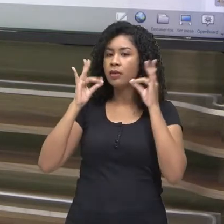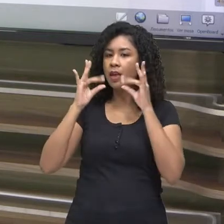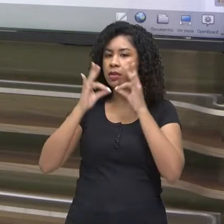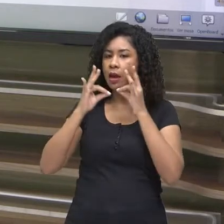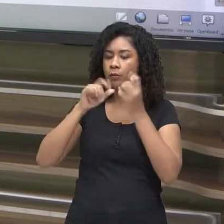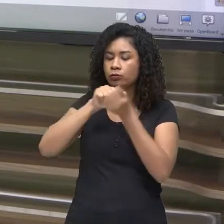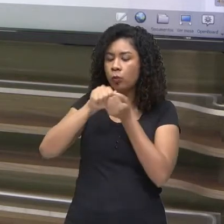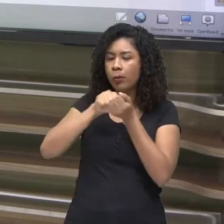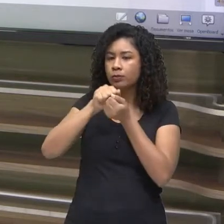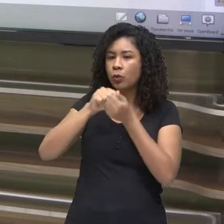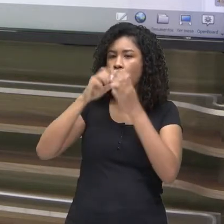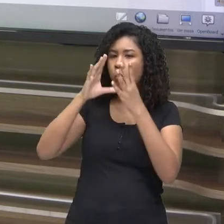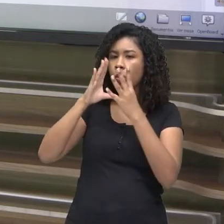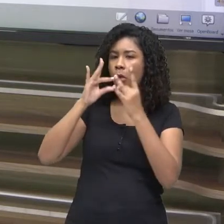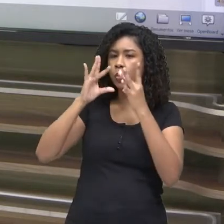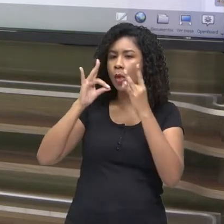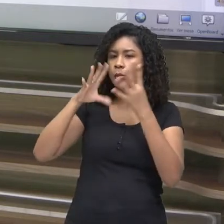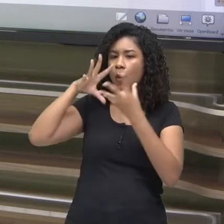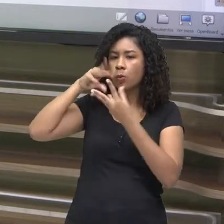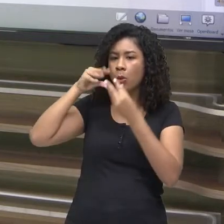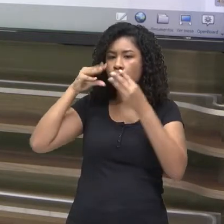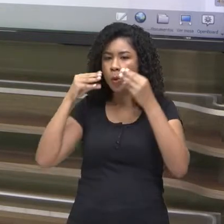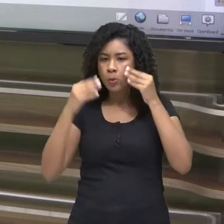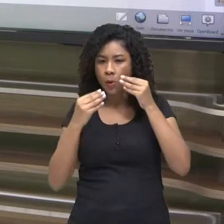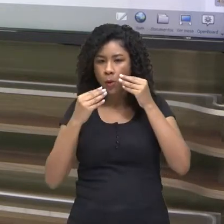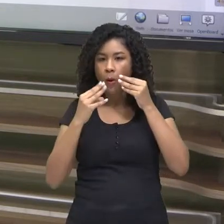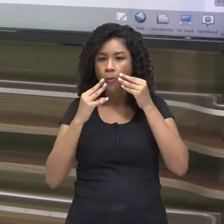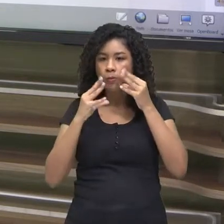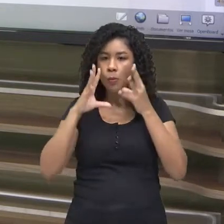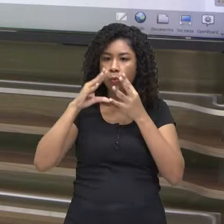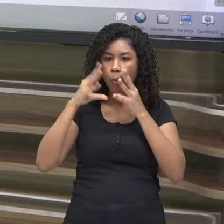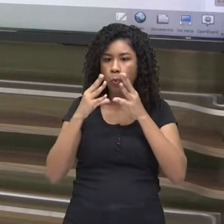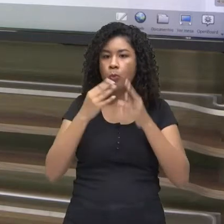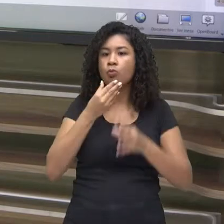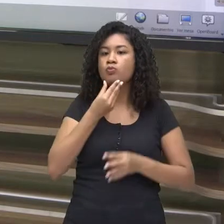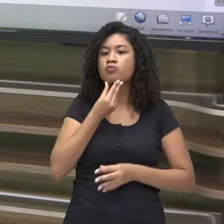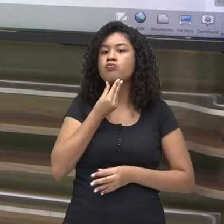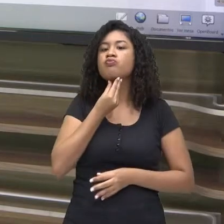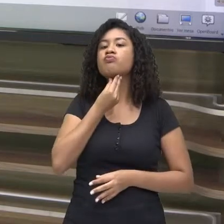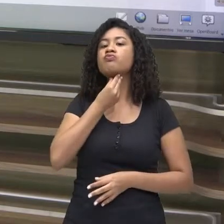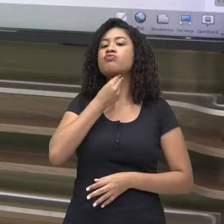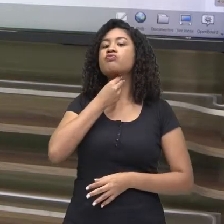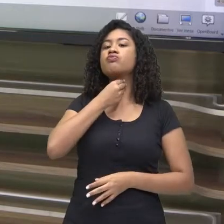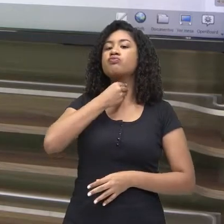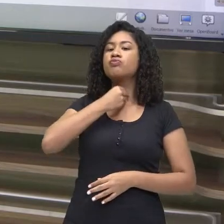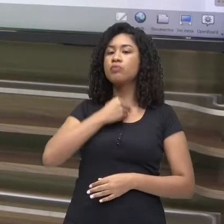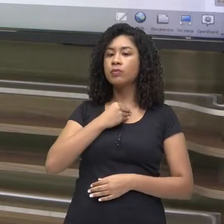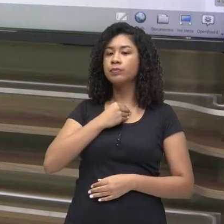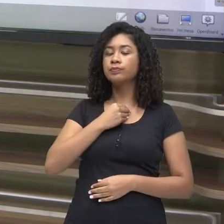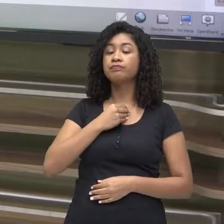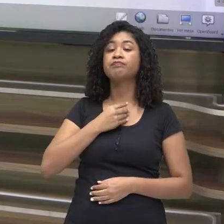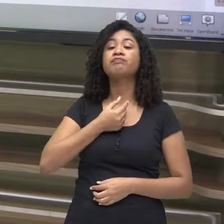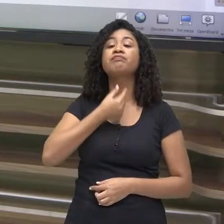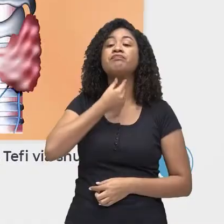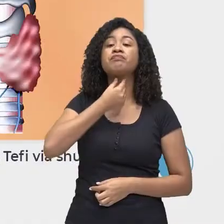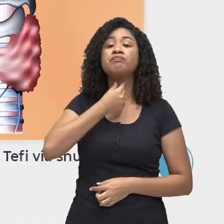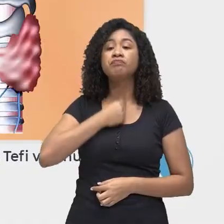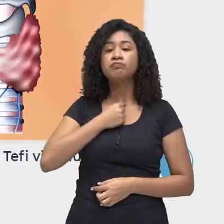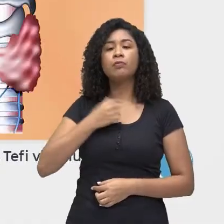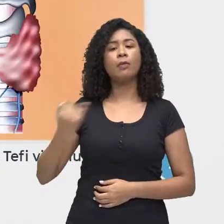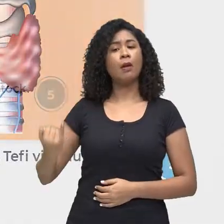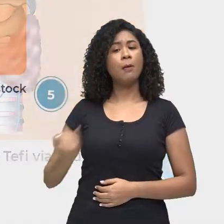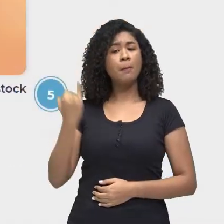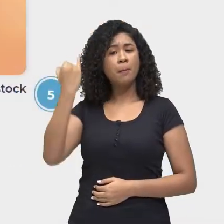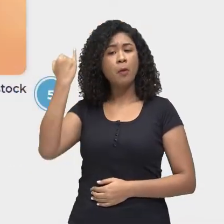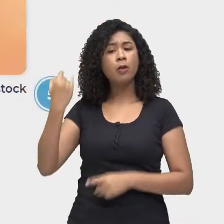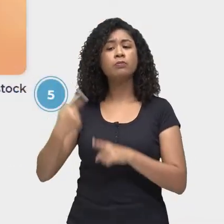certo? Passou da boca, nós vamos então para a faringe, A faringe é um órgão importante porque